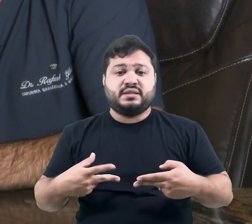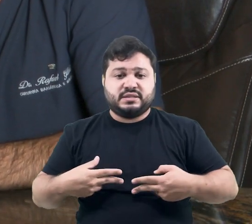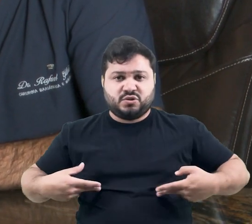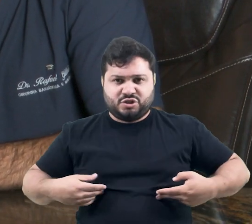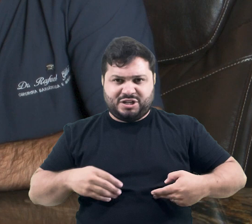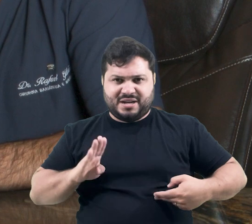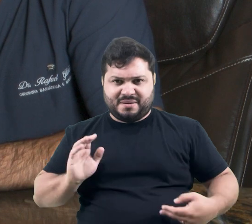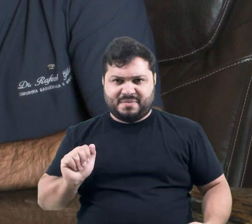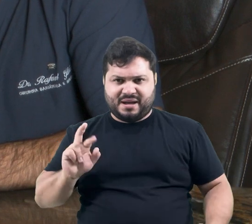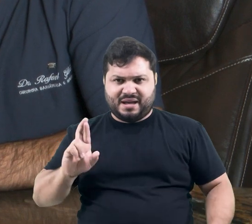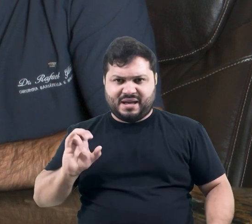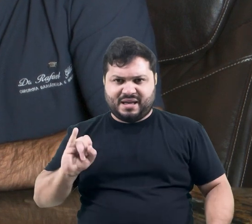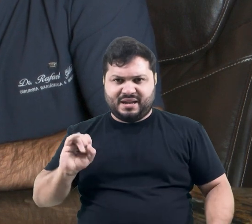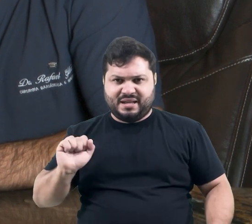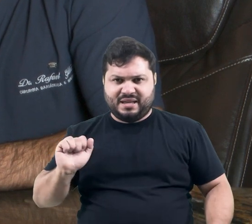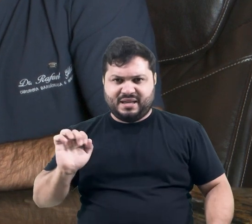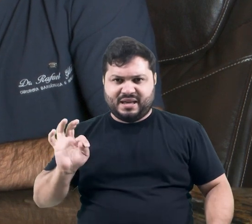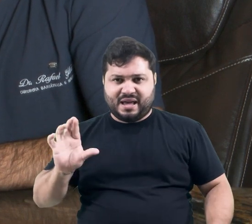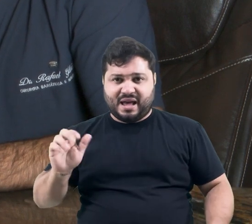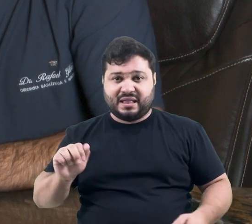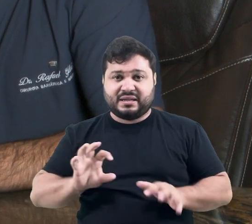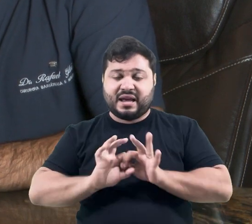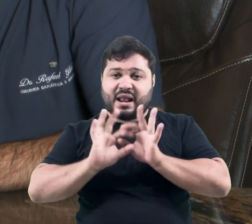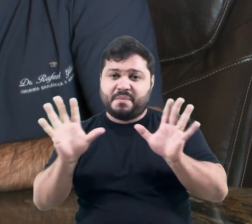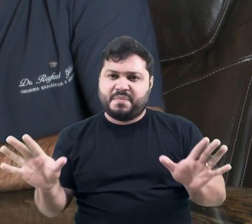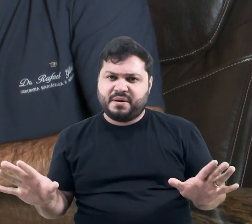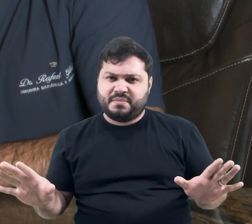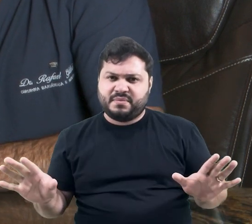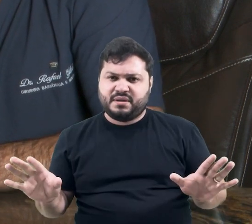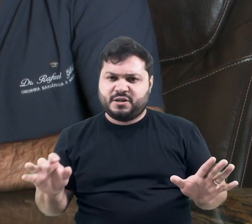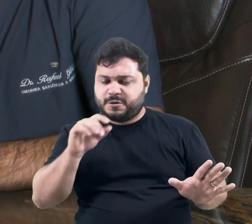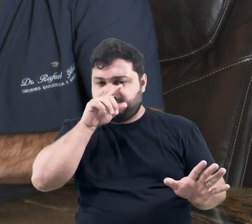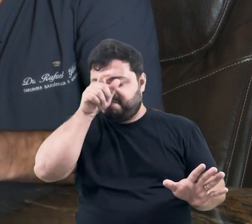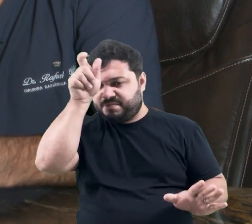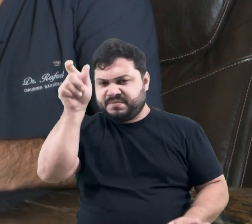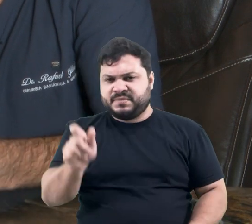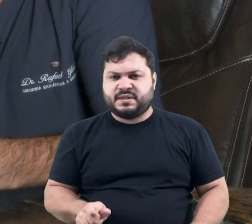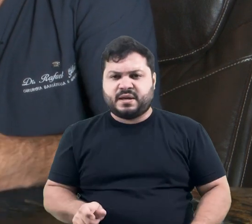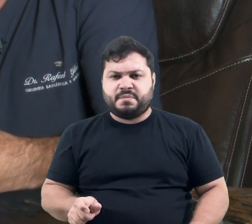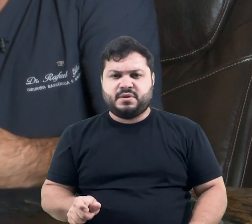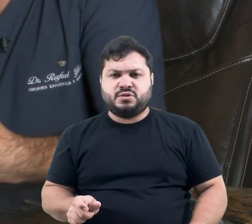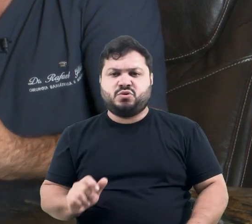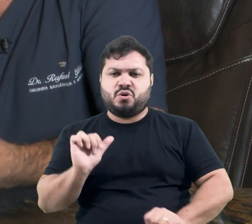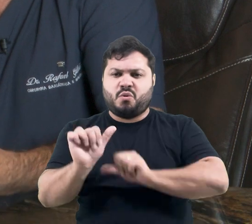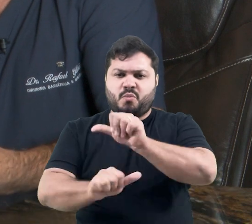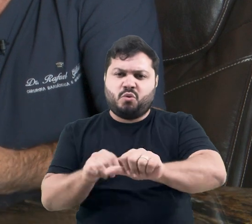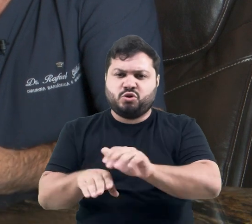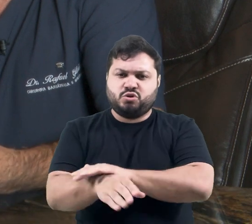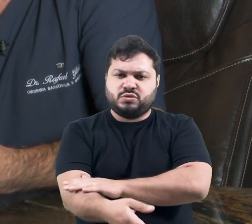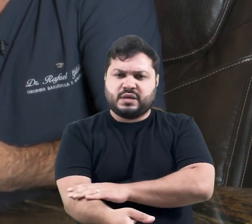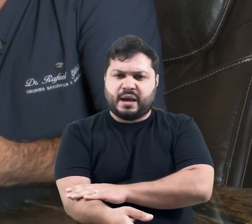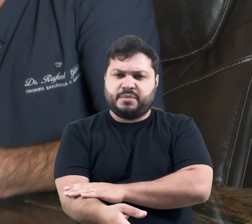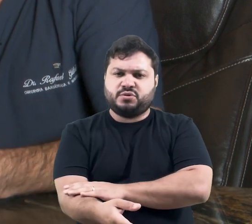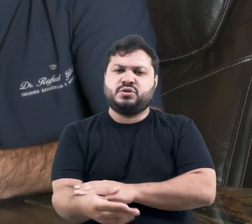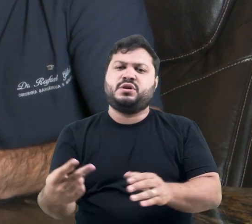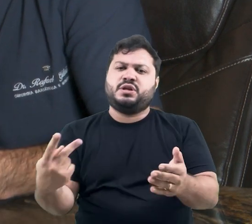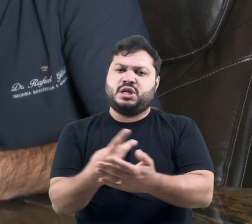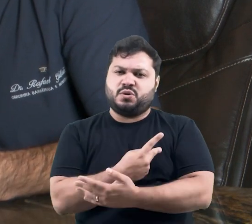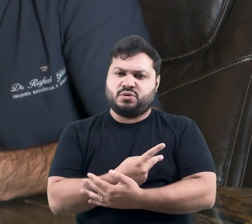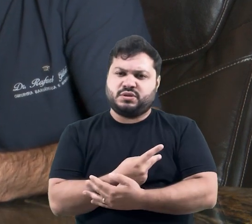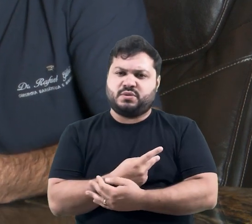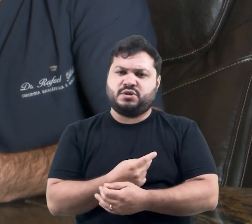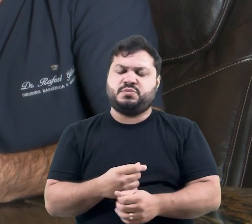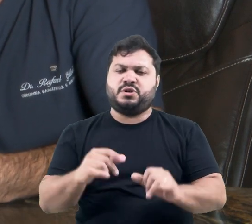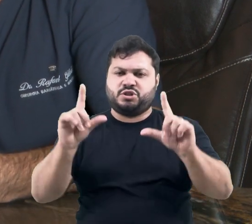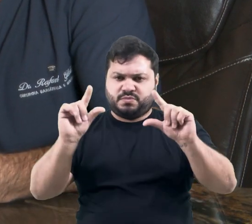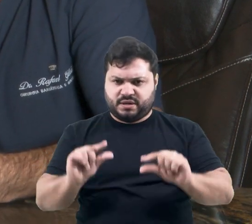cirurgia bariátrica, ela vai permitir que o paciente mude os seus hábitos e,